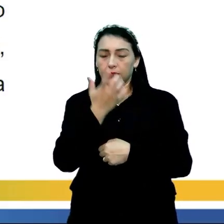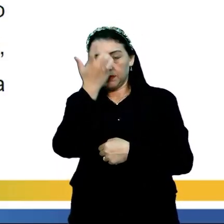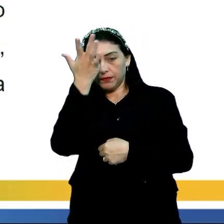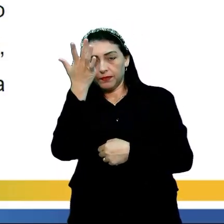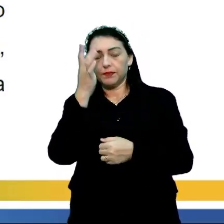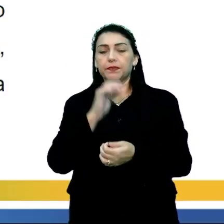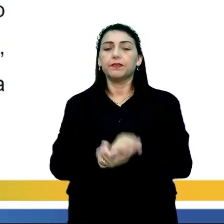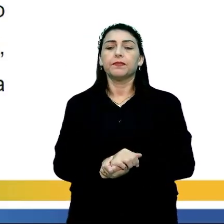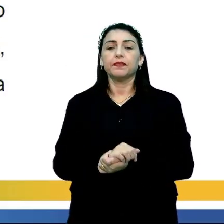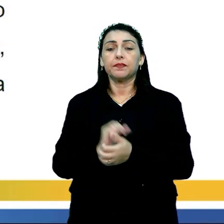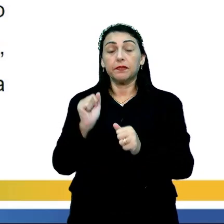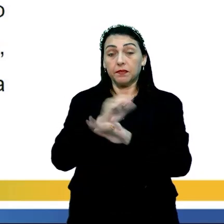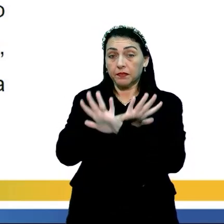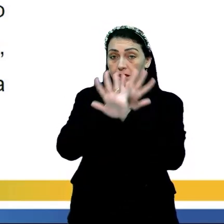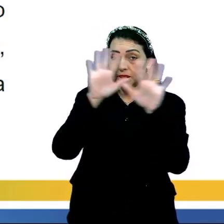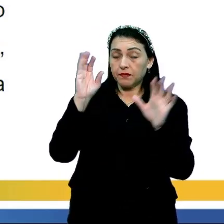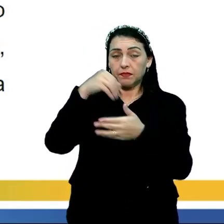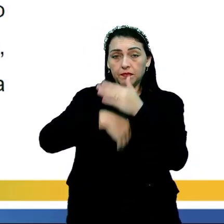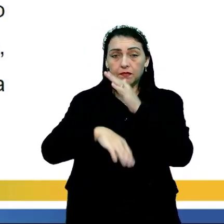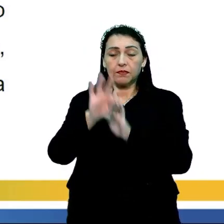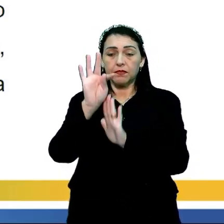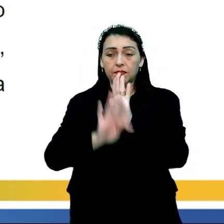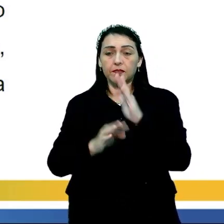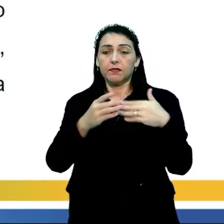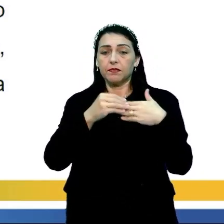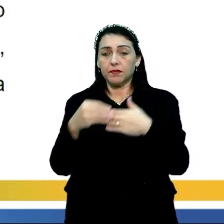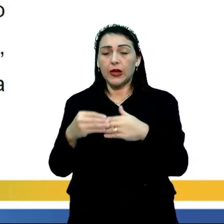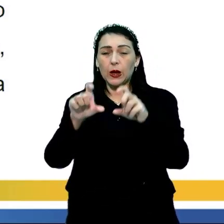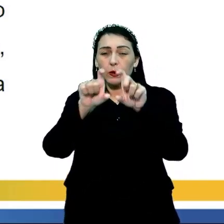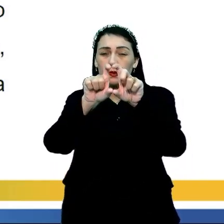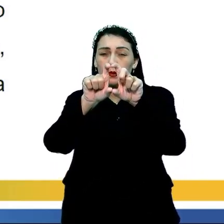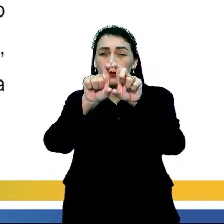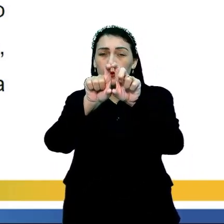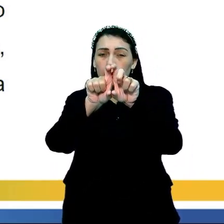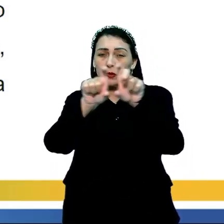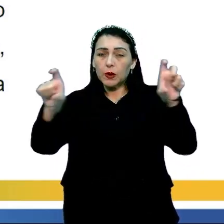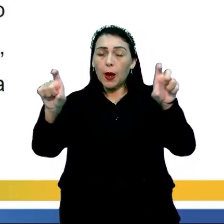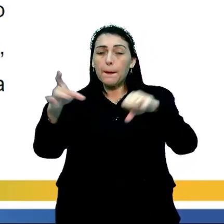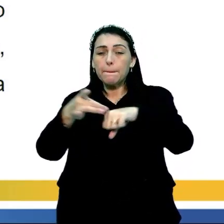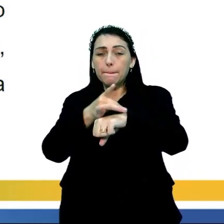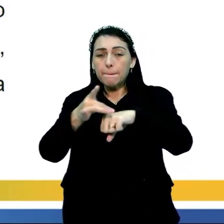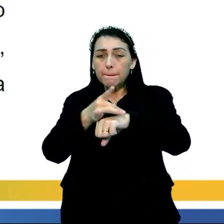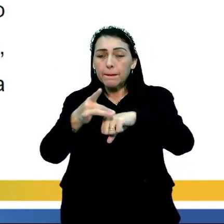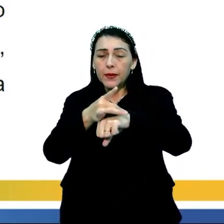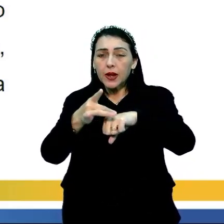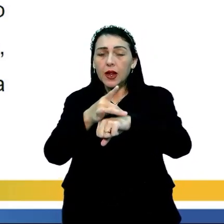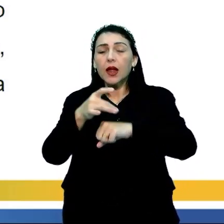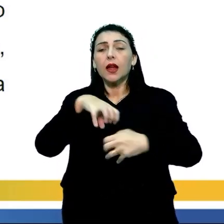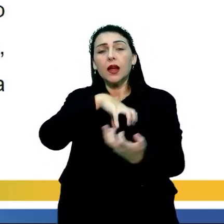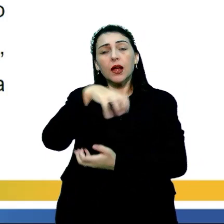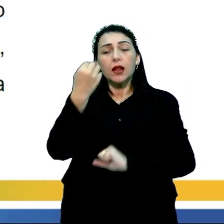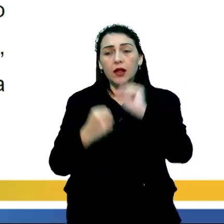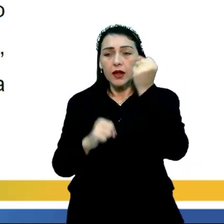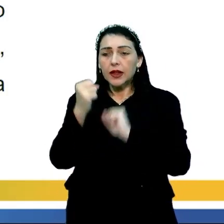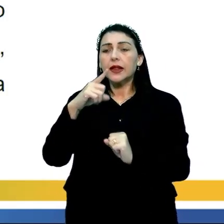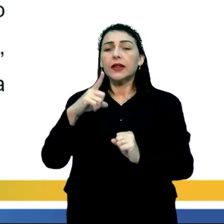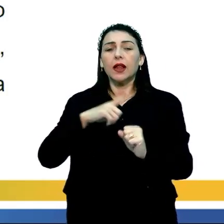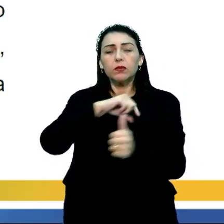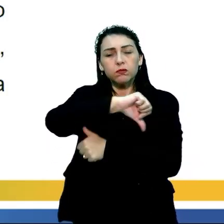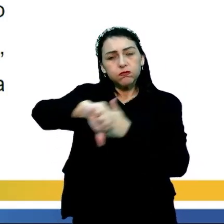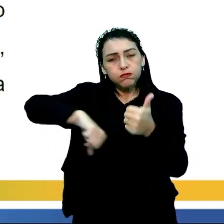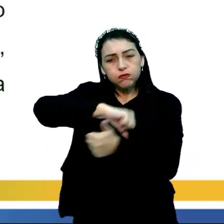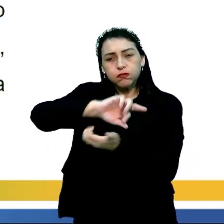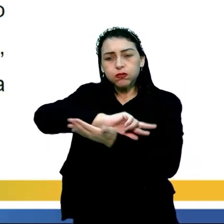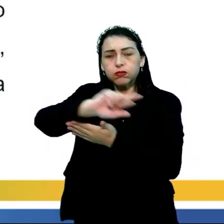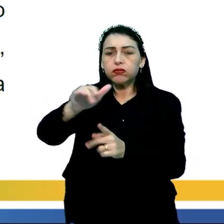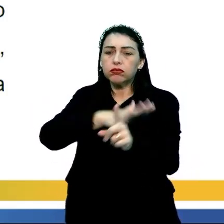E aí ficou bem claro aqui dentro do texto, eu trouxe em negrito, que é inegável que a Revolução Industrial causou diversas